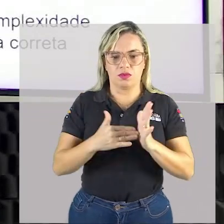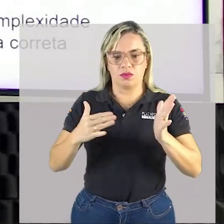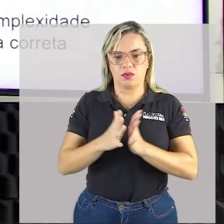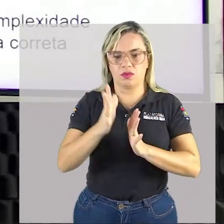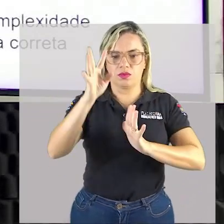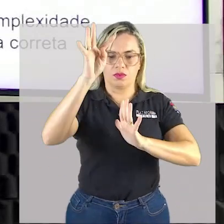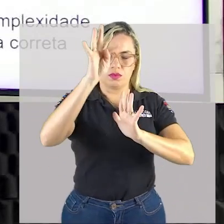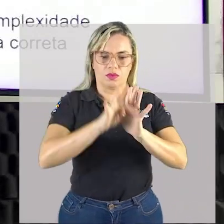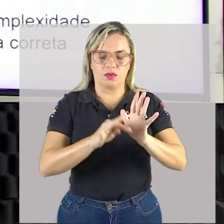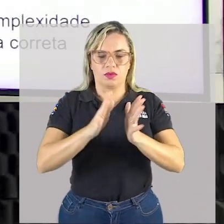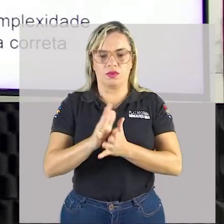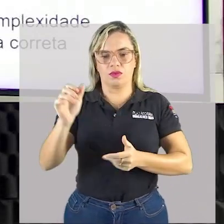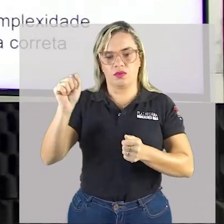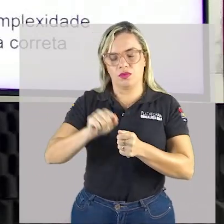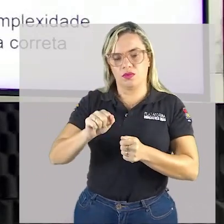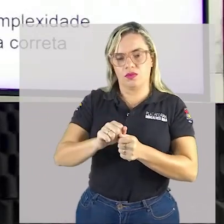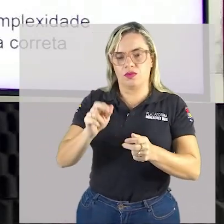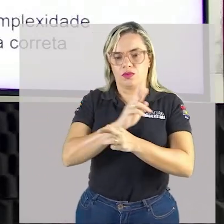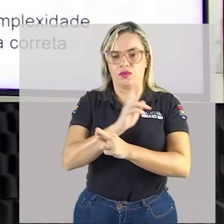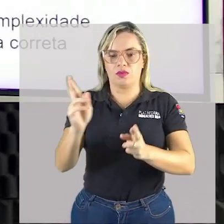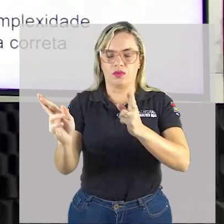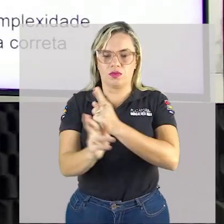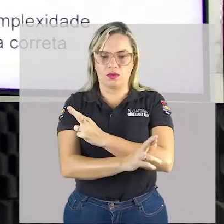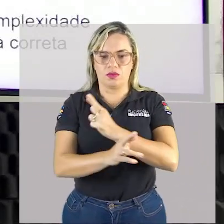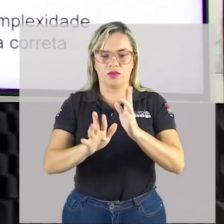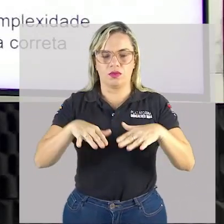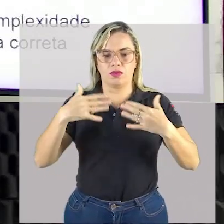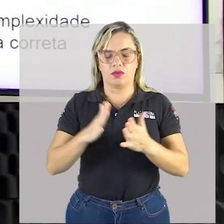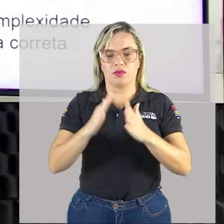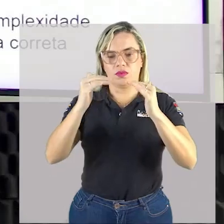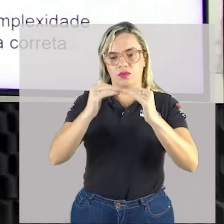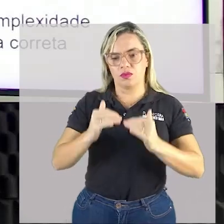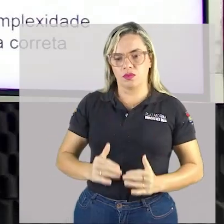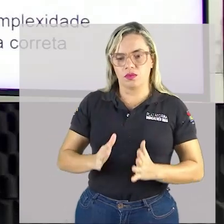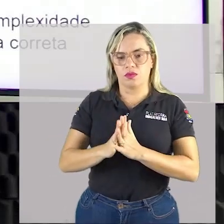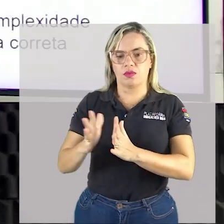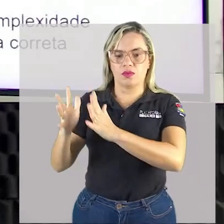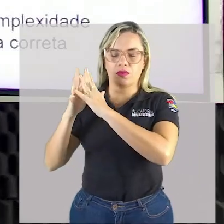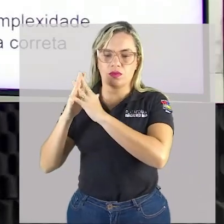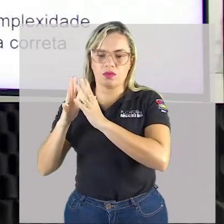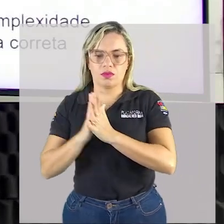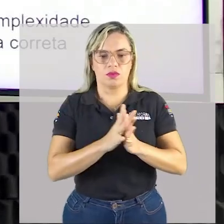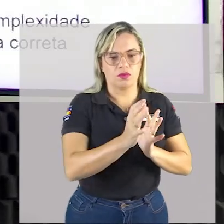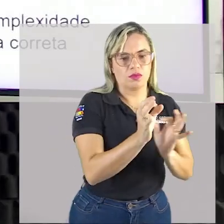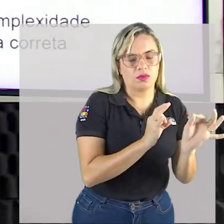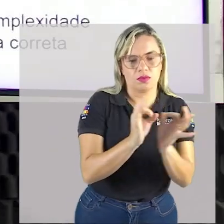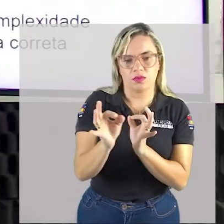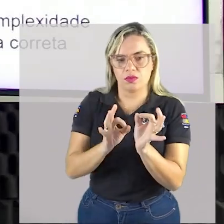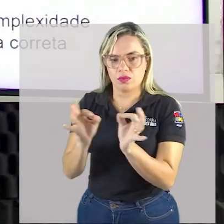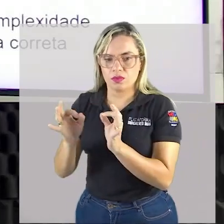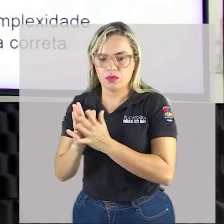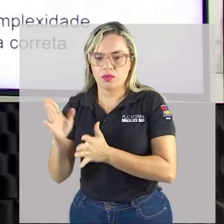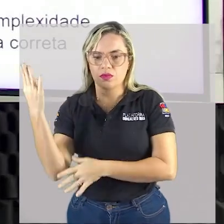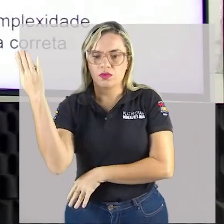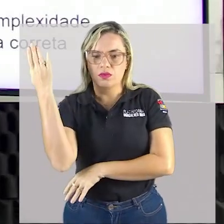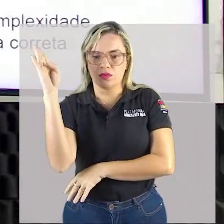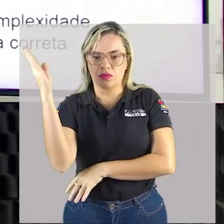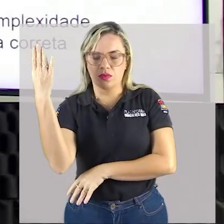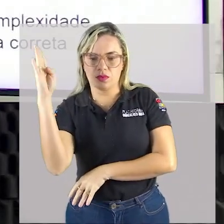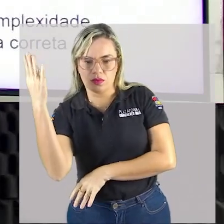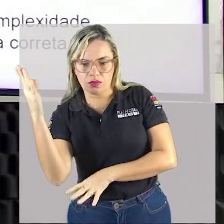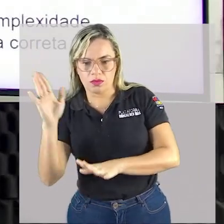O texto faz referência à hierarquia de complexidade de